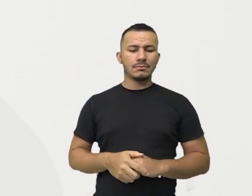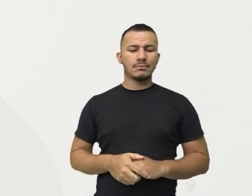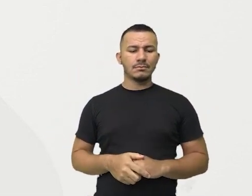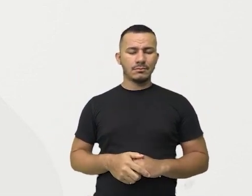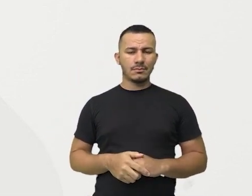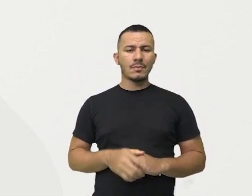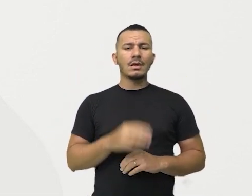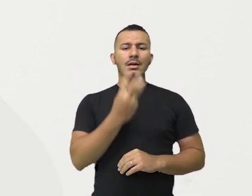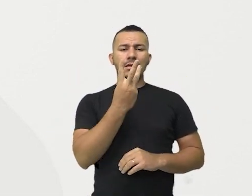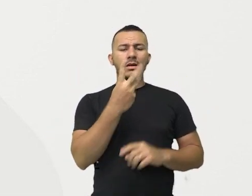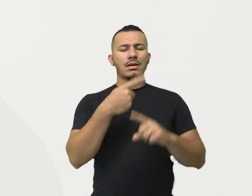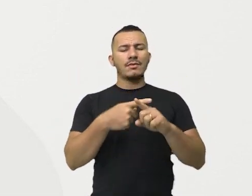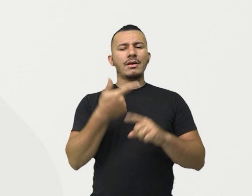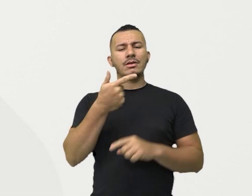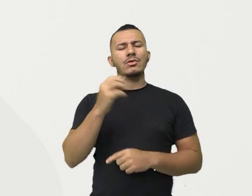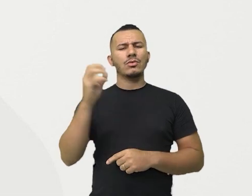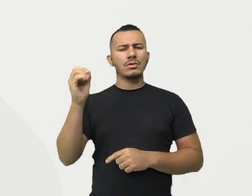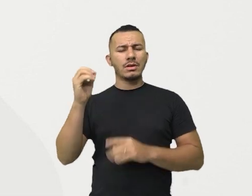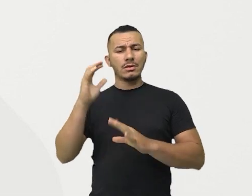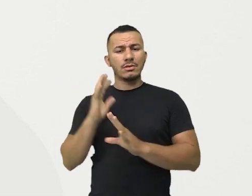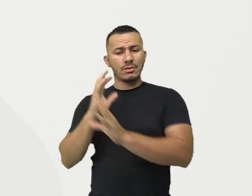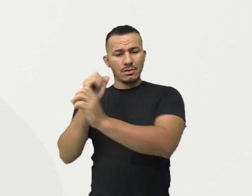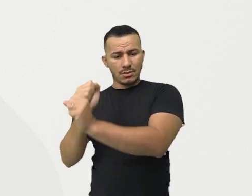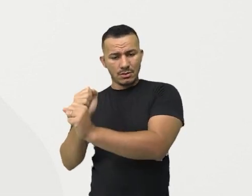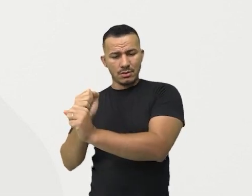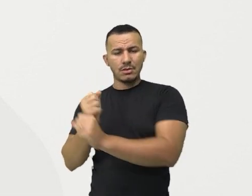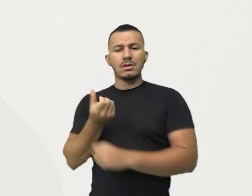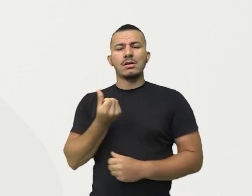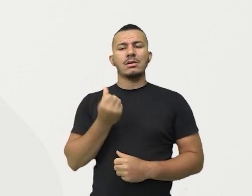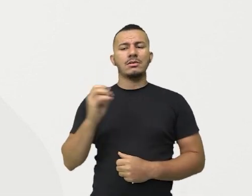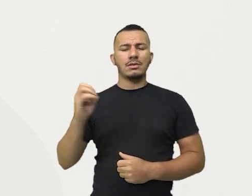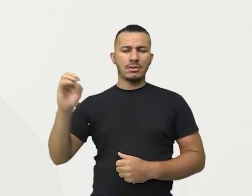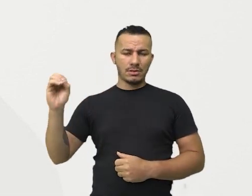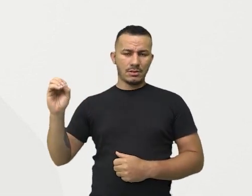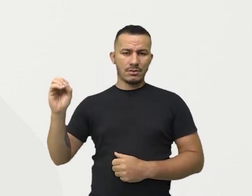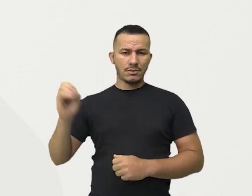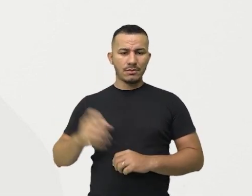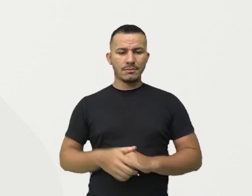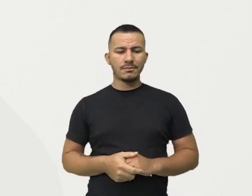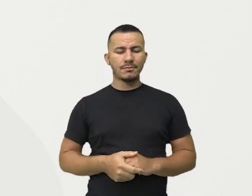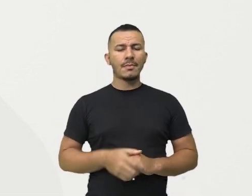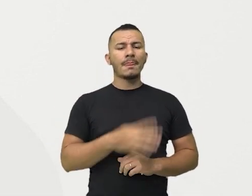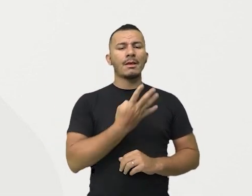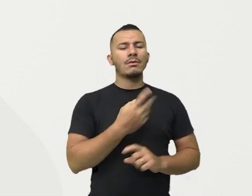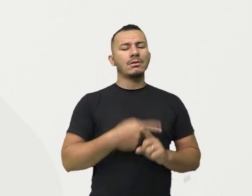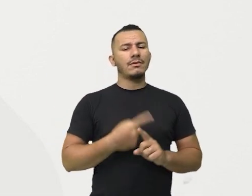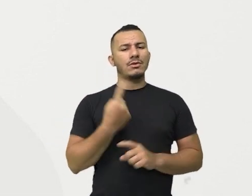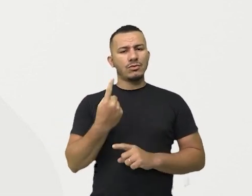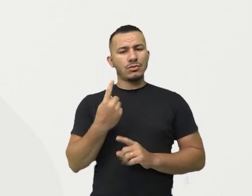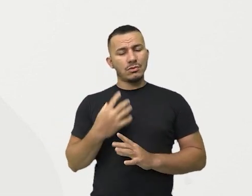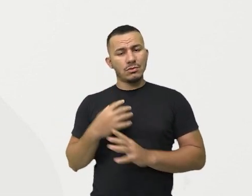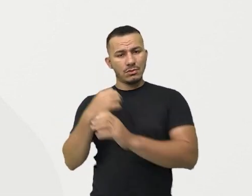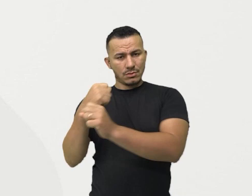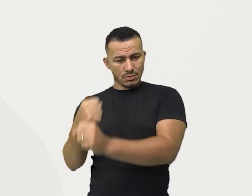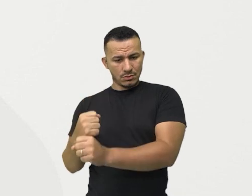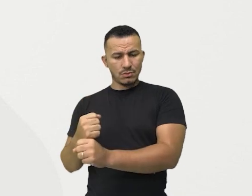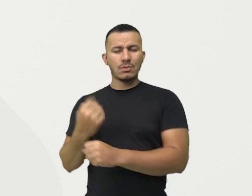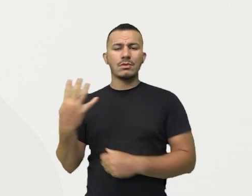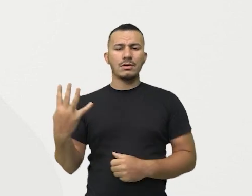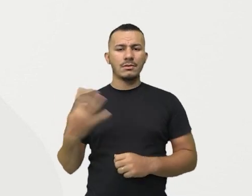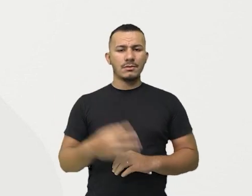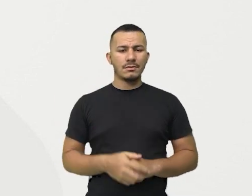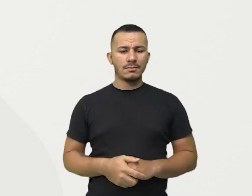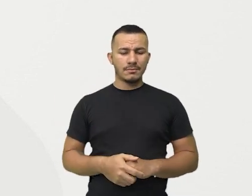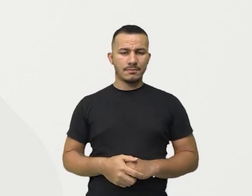com 3 vezes 200. 3 vezes 200, isso aqui vai dar 600. E 4 vezes 1 vai nos dar, então,